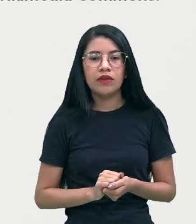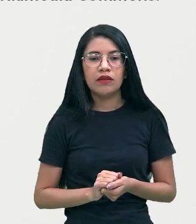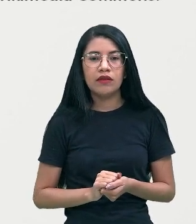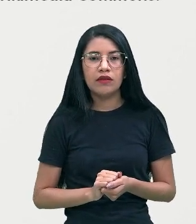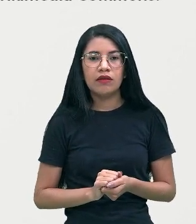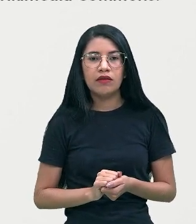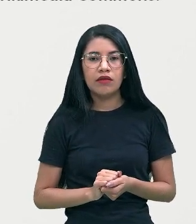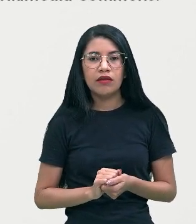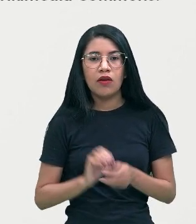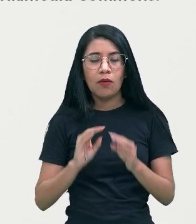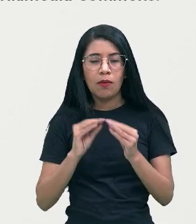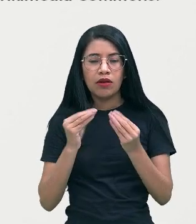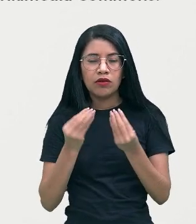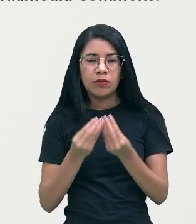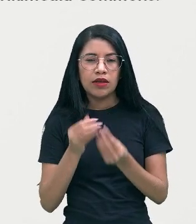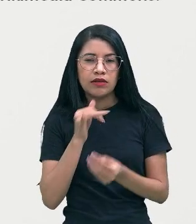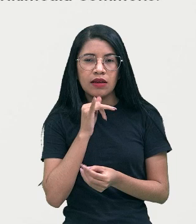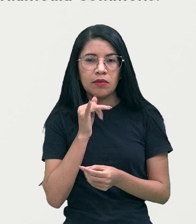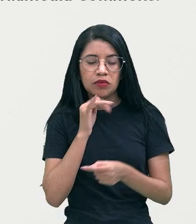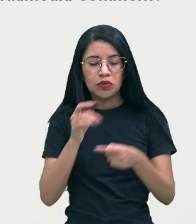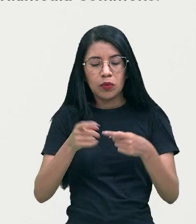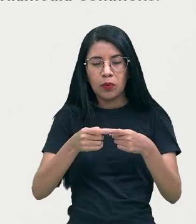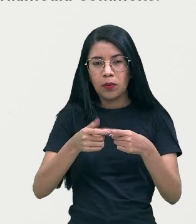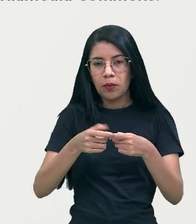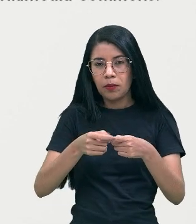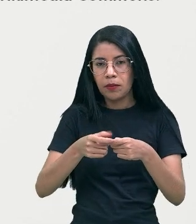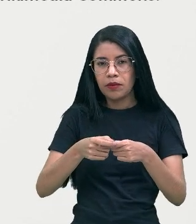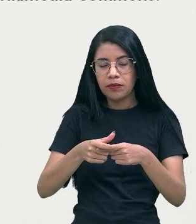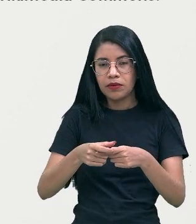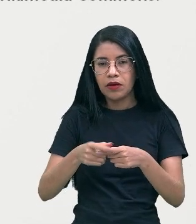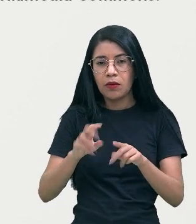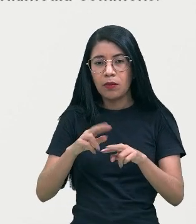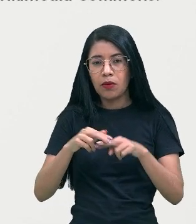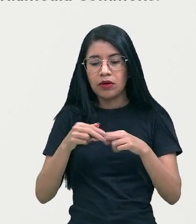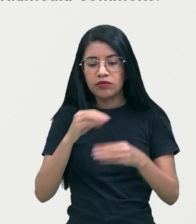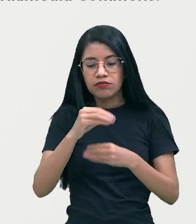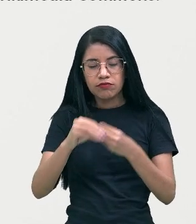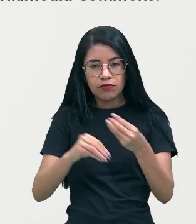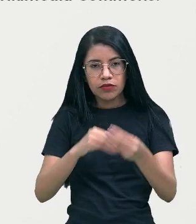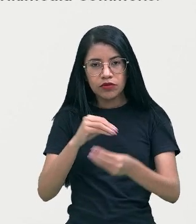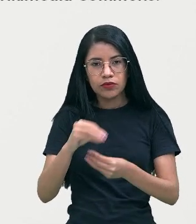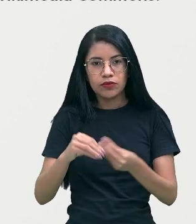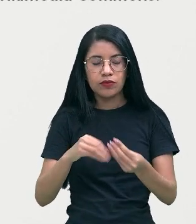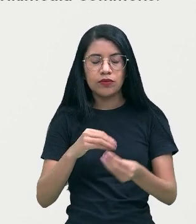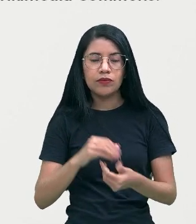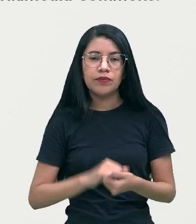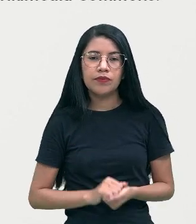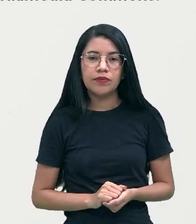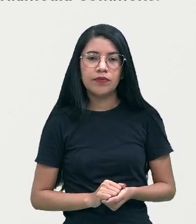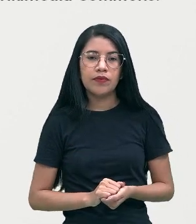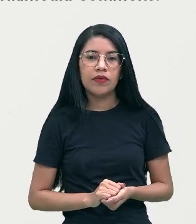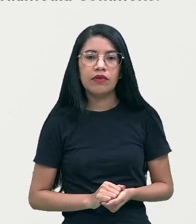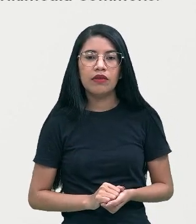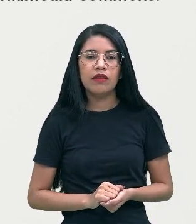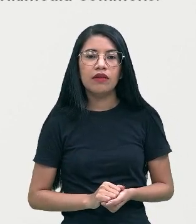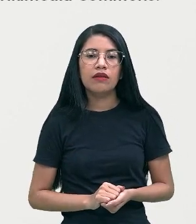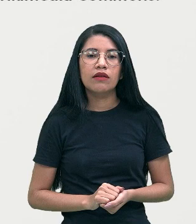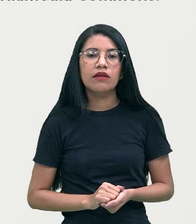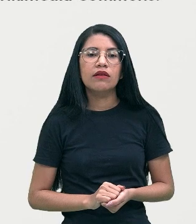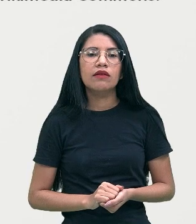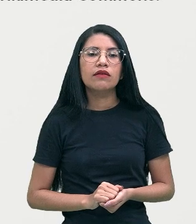uma substância que vem, por exemplo, do milho, tá? Por isso que é biodiesel, que ainda tem uma mistura. Então, eu